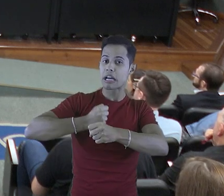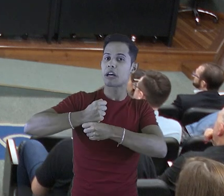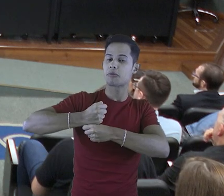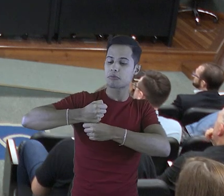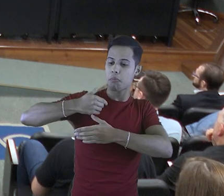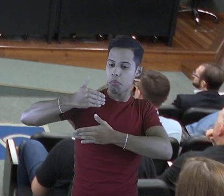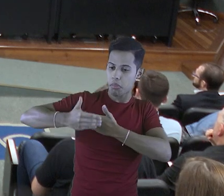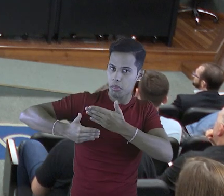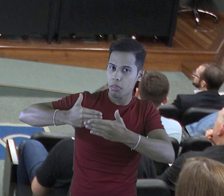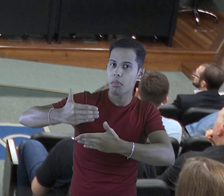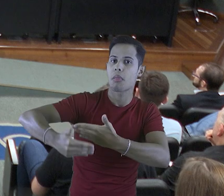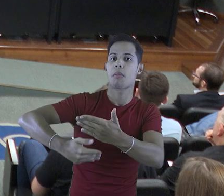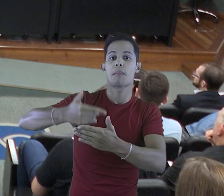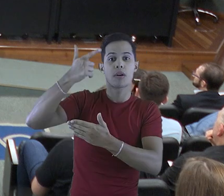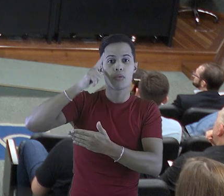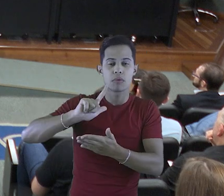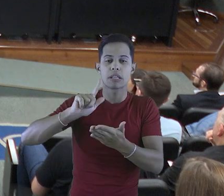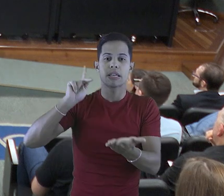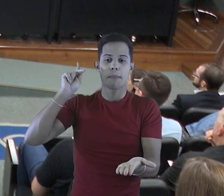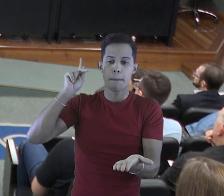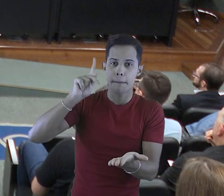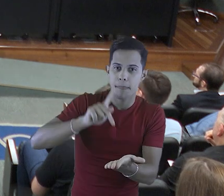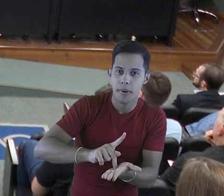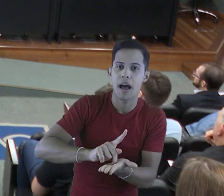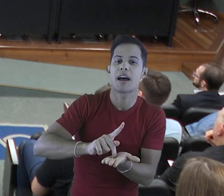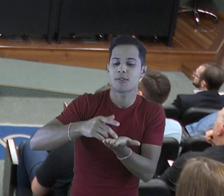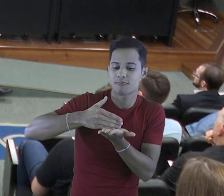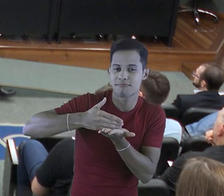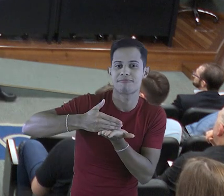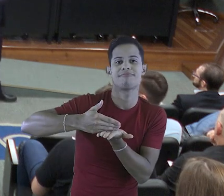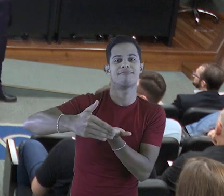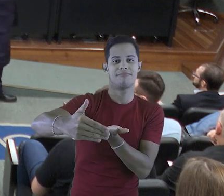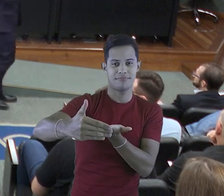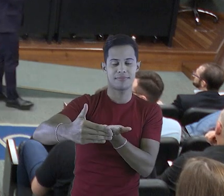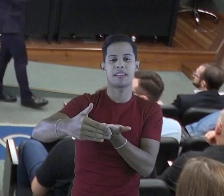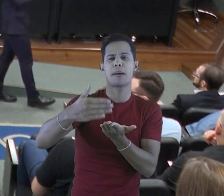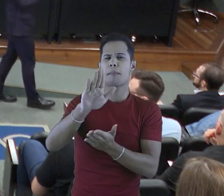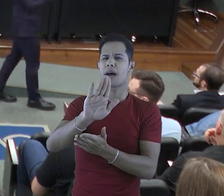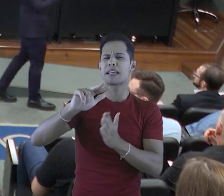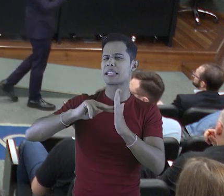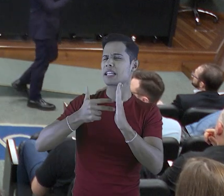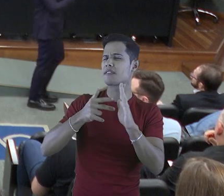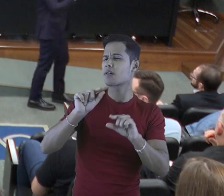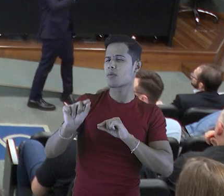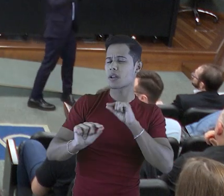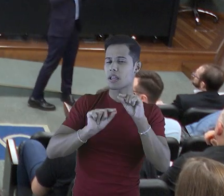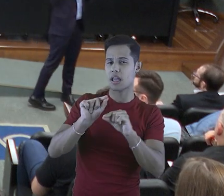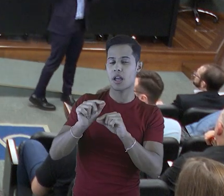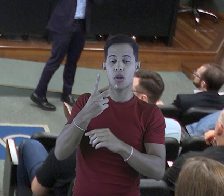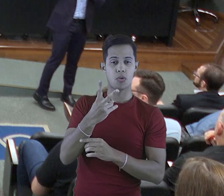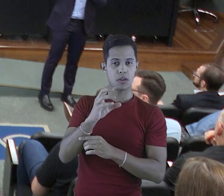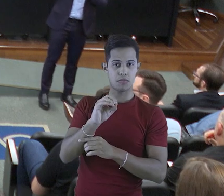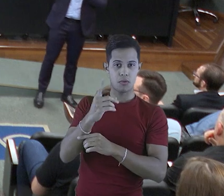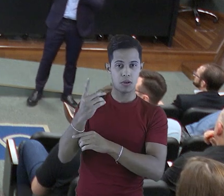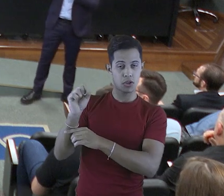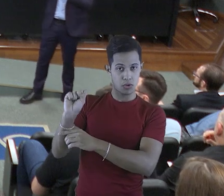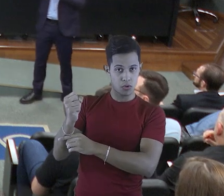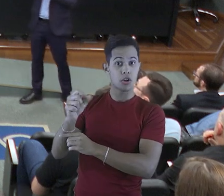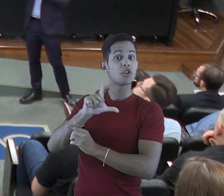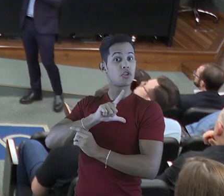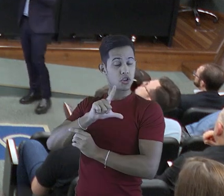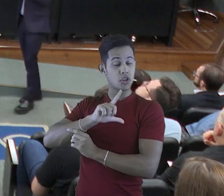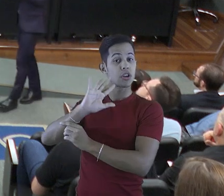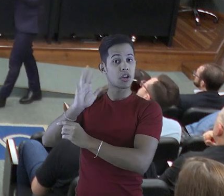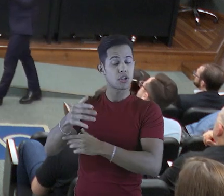fosse iniciada. Isso não quer dizer que, desde 2018, a gente já não tivesse que ter alguns